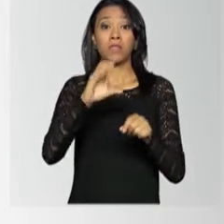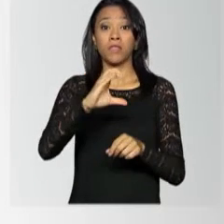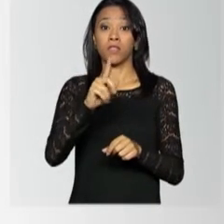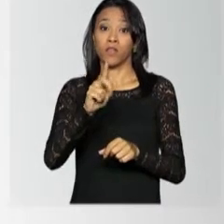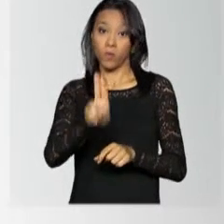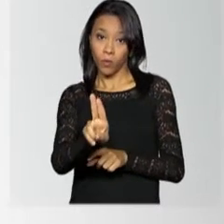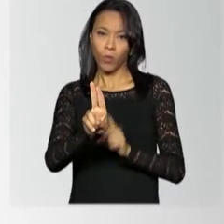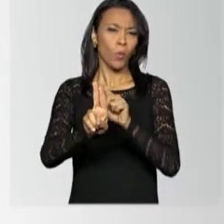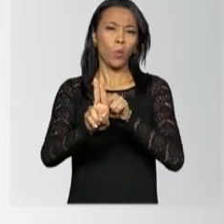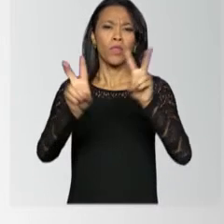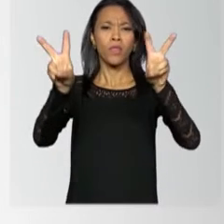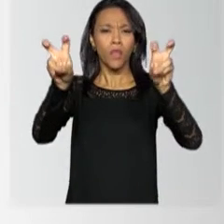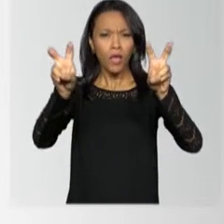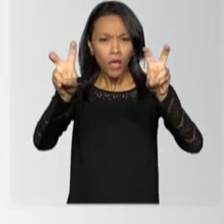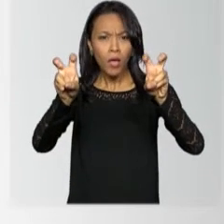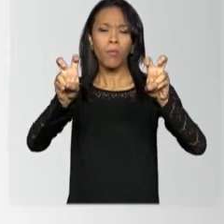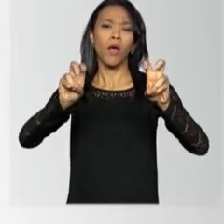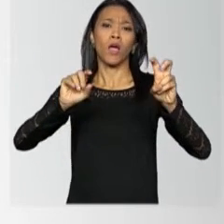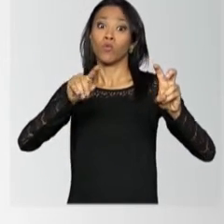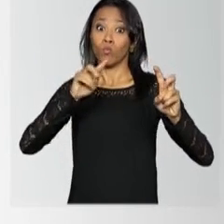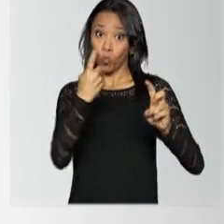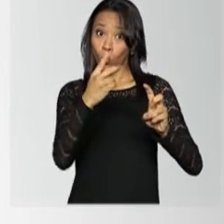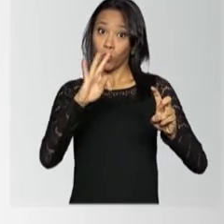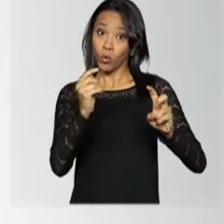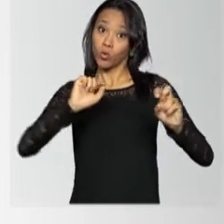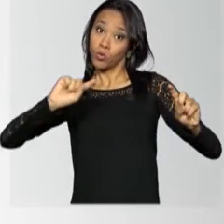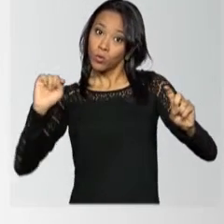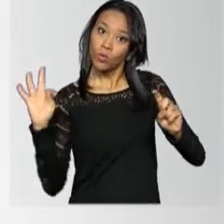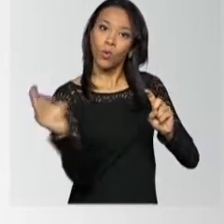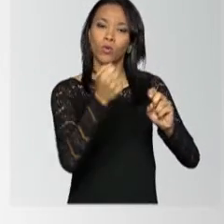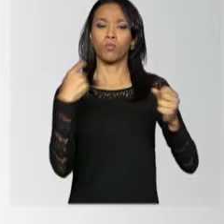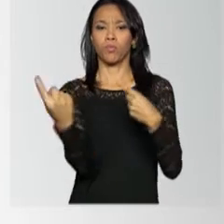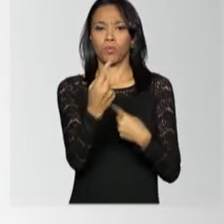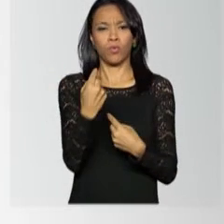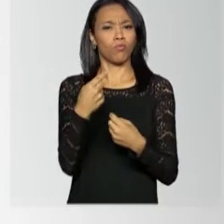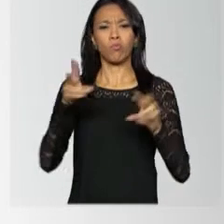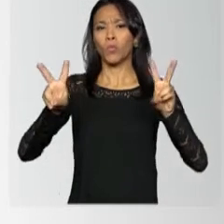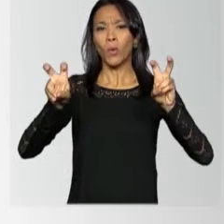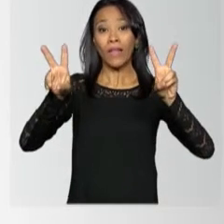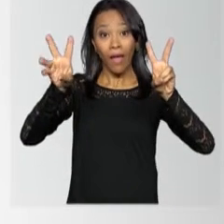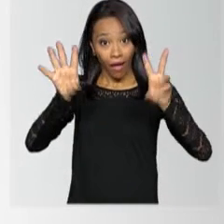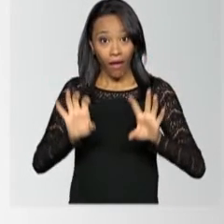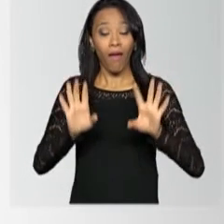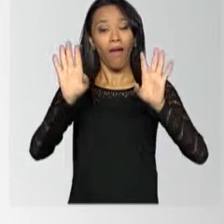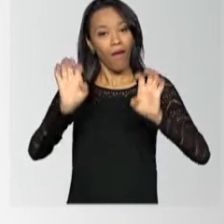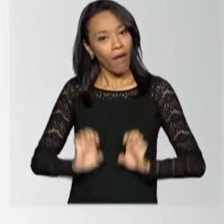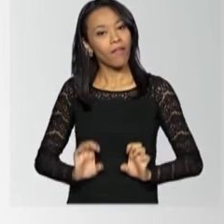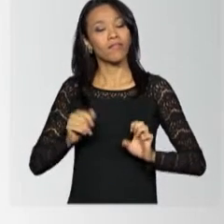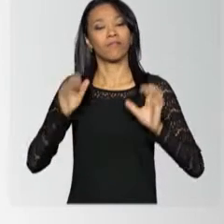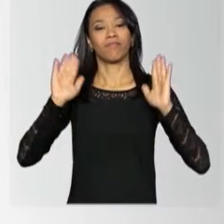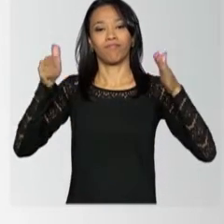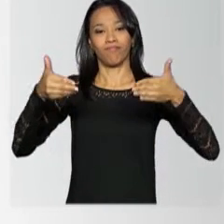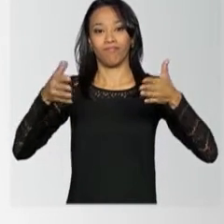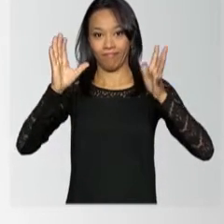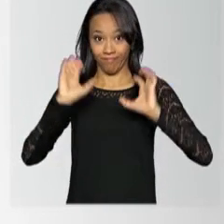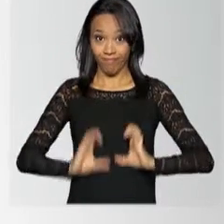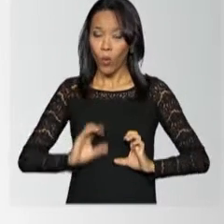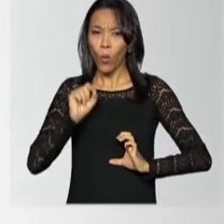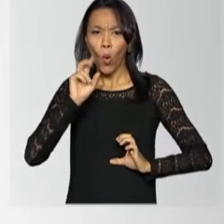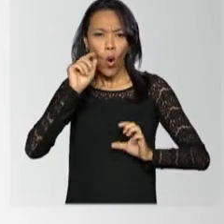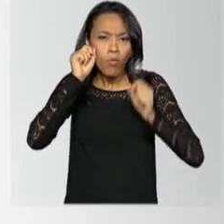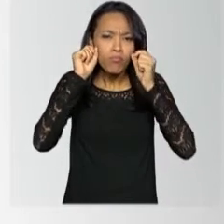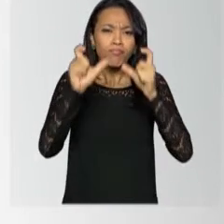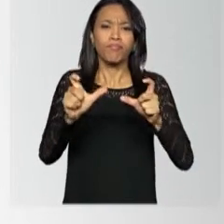União. Com o tema Um por Todos e Todos por Um, pela Ética e Cidadania, a iniciativa visa despertar nos estudantes